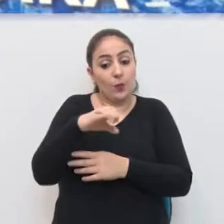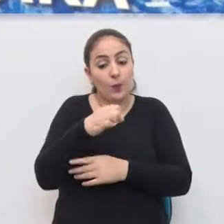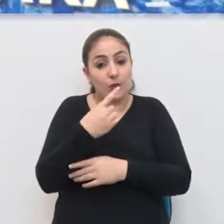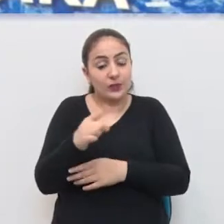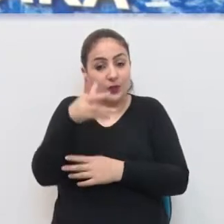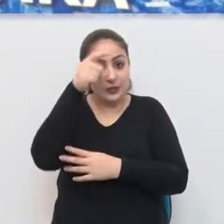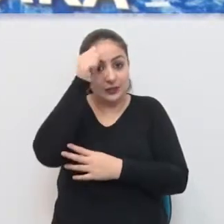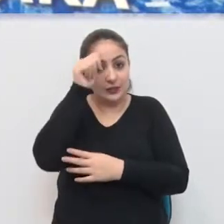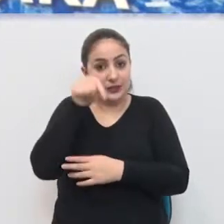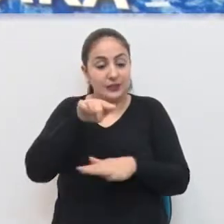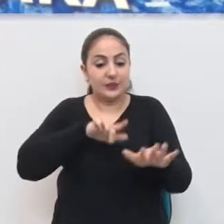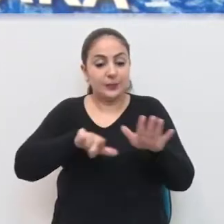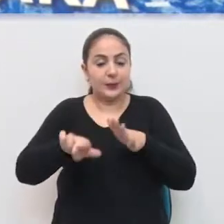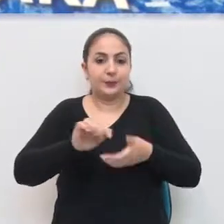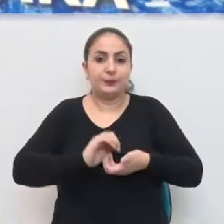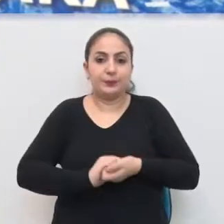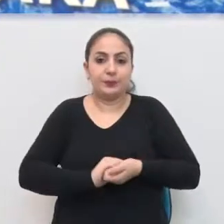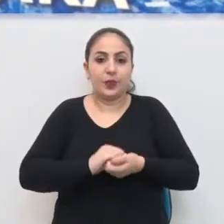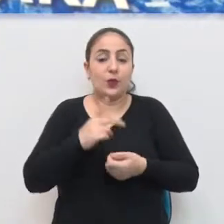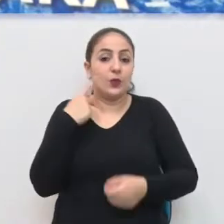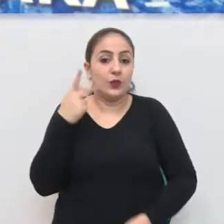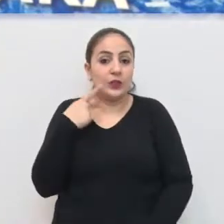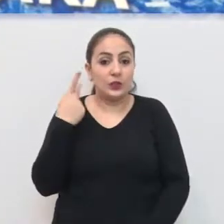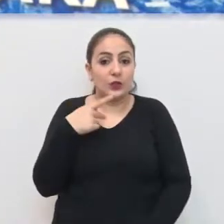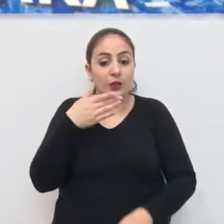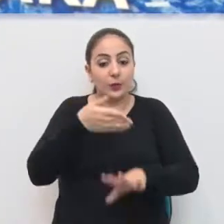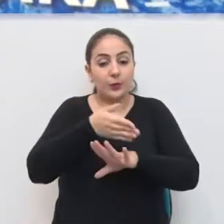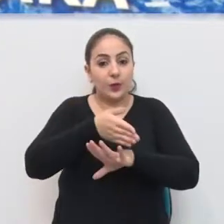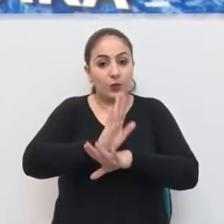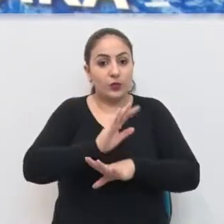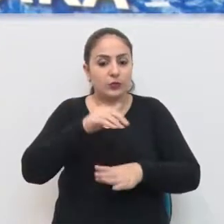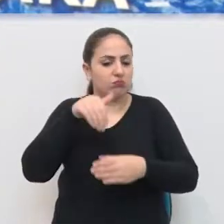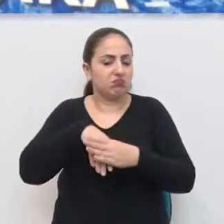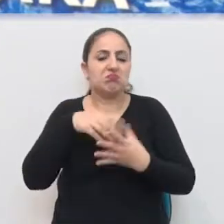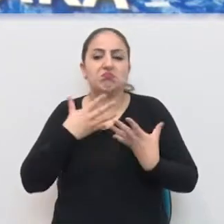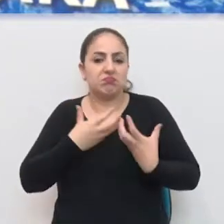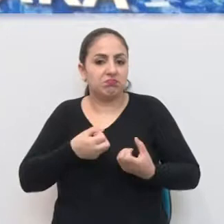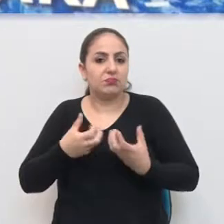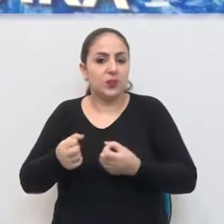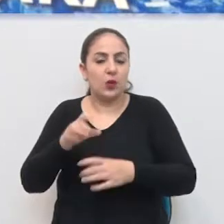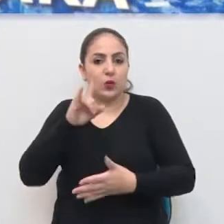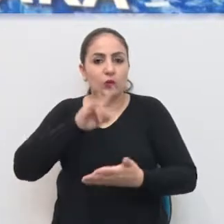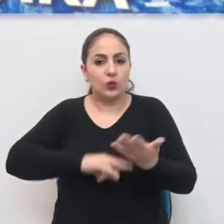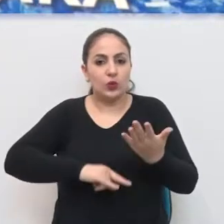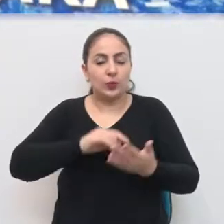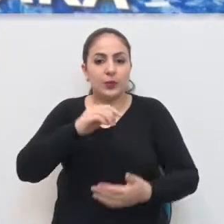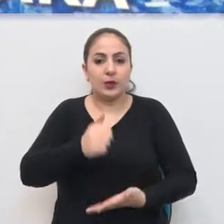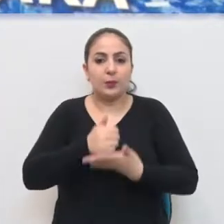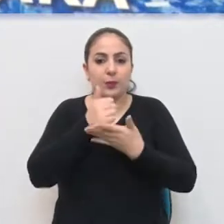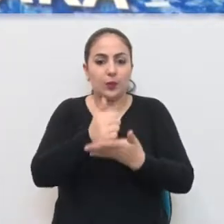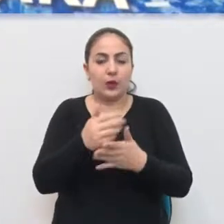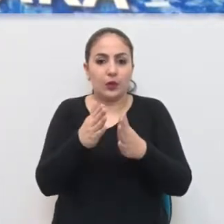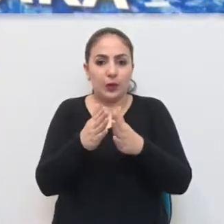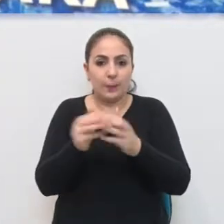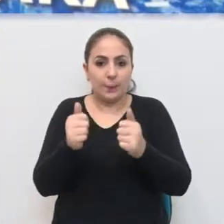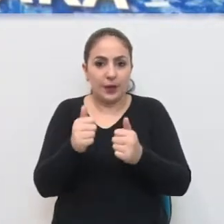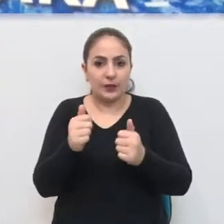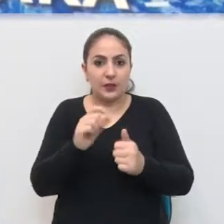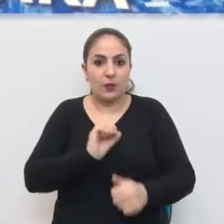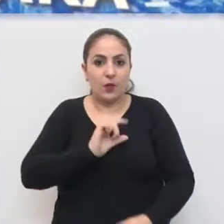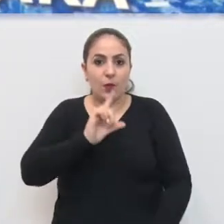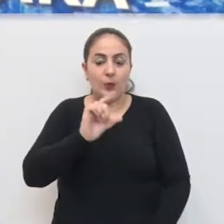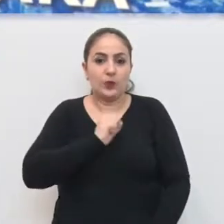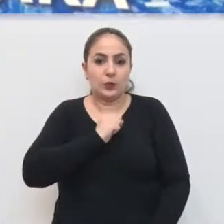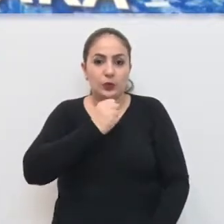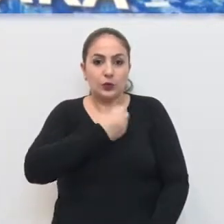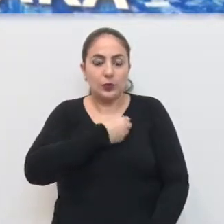última moção apreciada nesta semana. Os vereadores aprovaram de forma unânime o documento de apoio que solicita